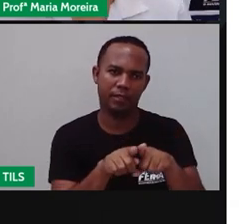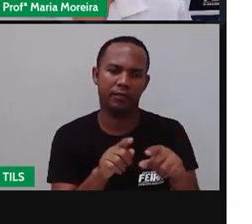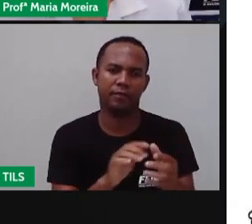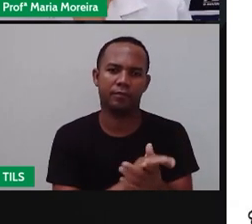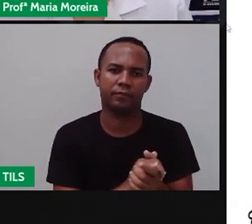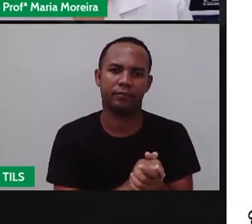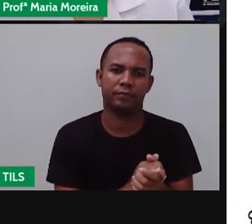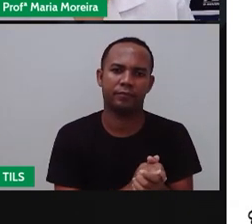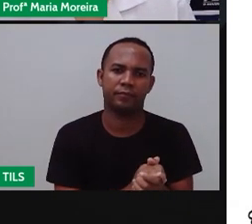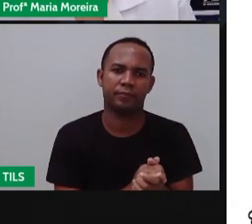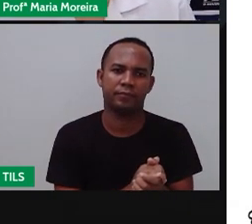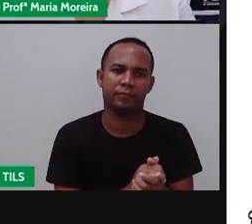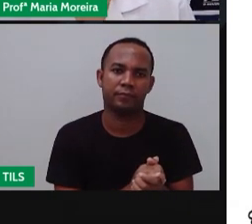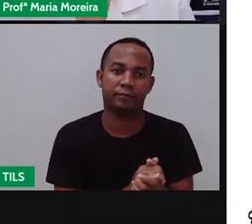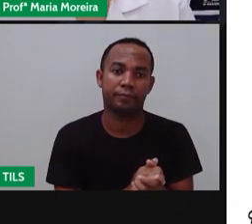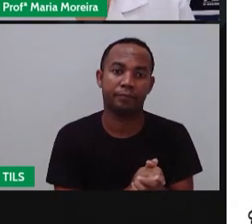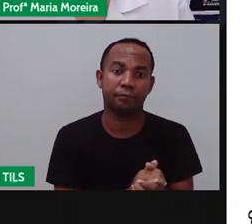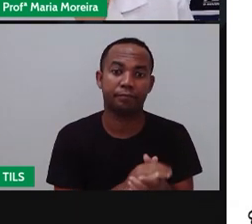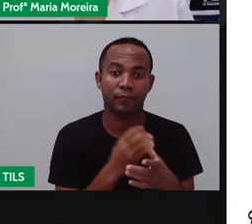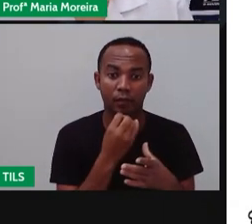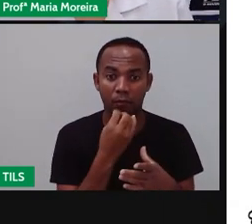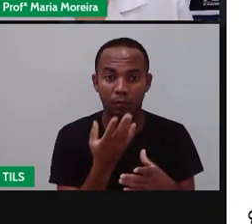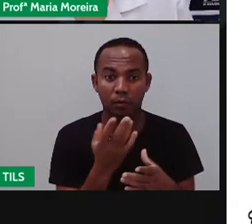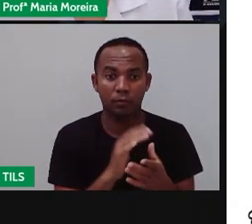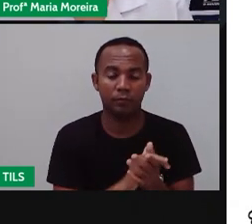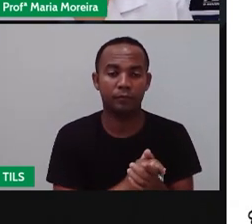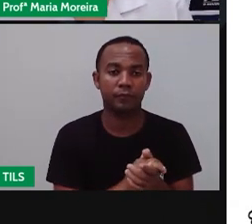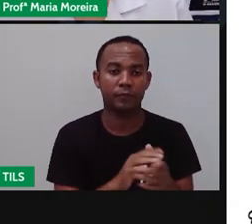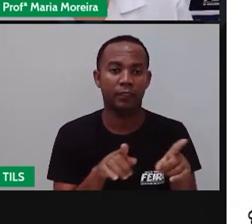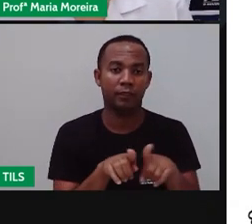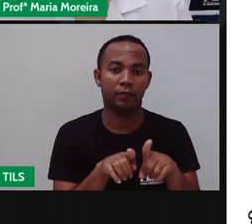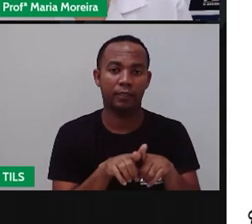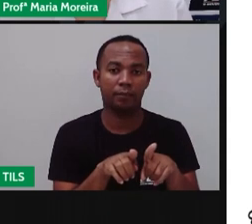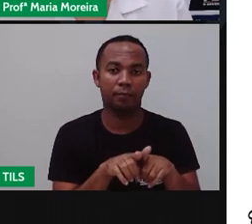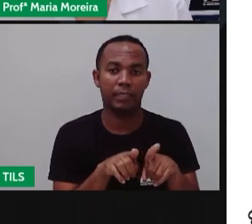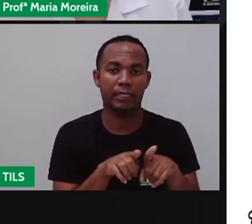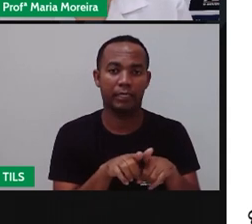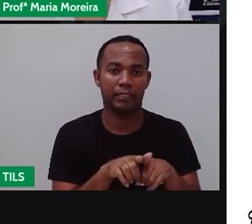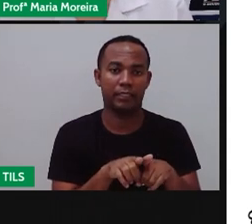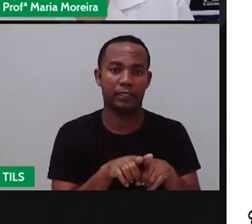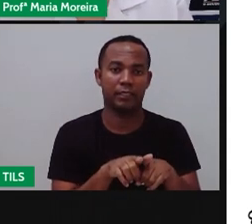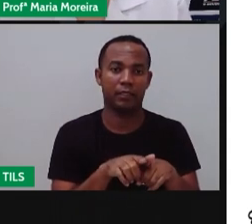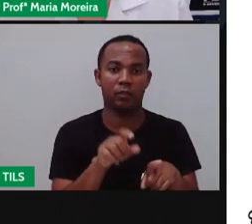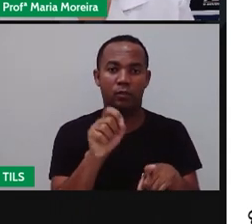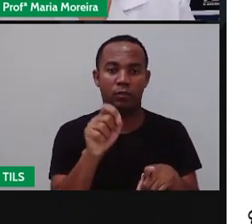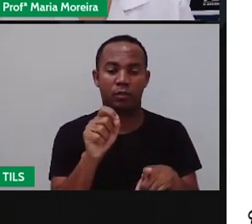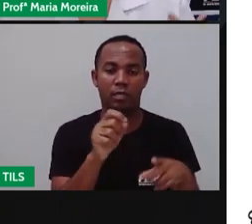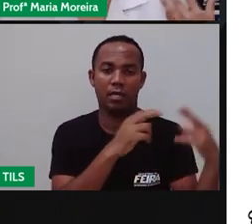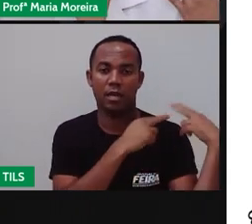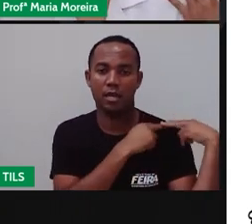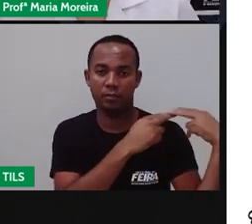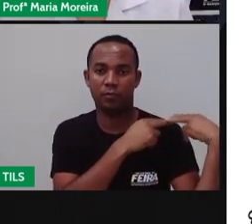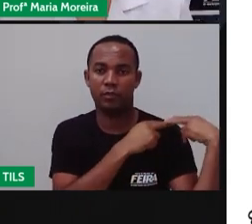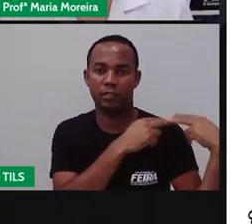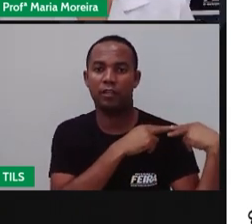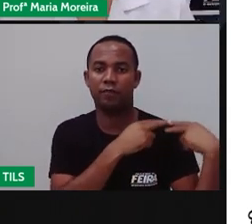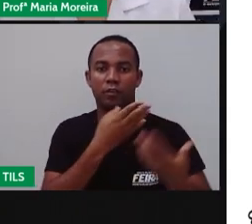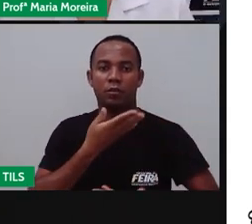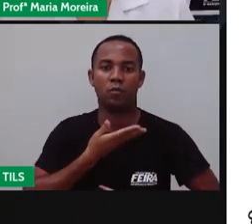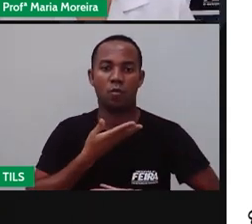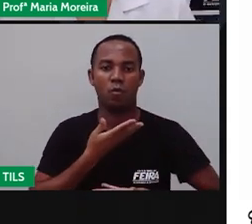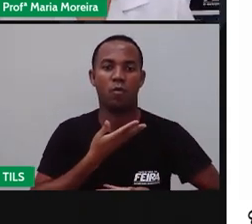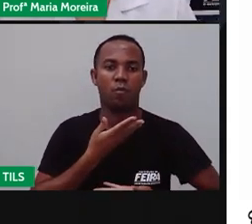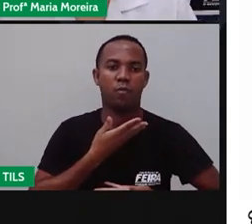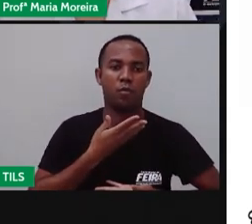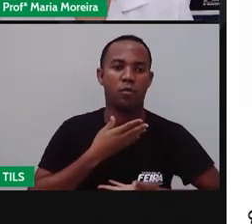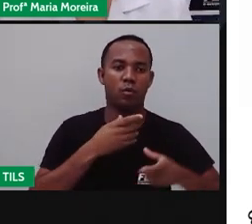artificiais. Bom, os órgãos dos sentidos são responsáveis, né, por nossa percepção do